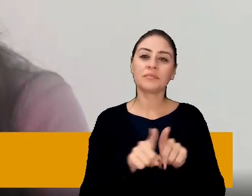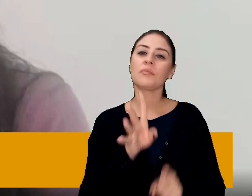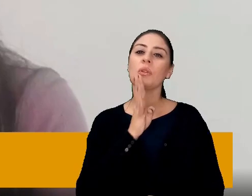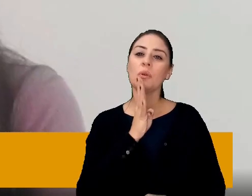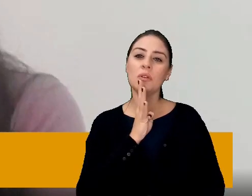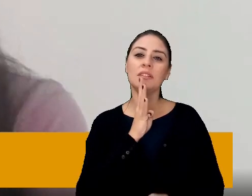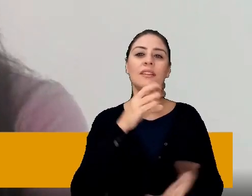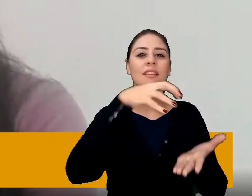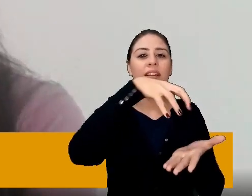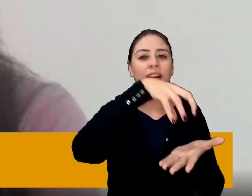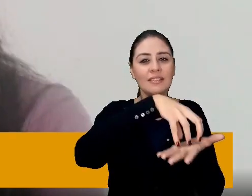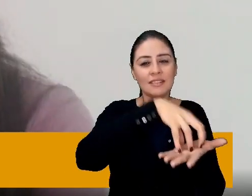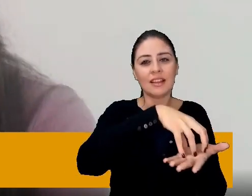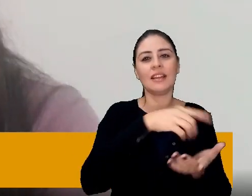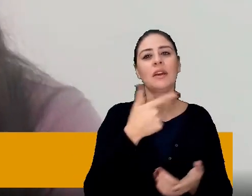vários amigos.